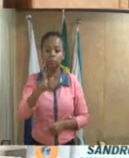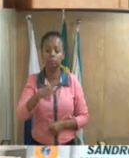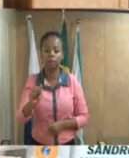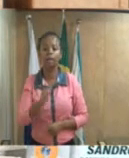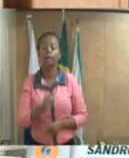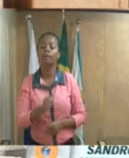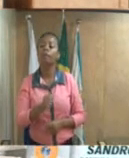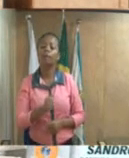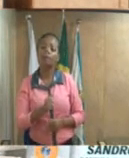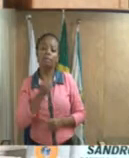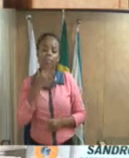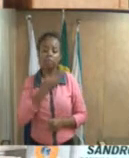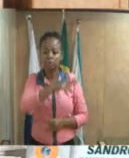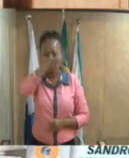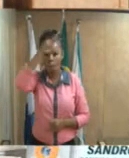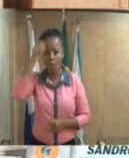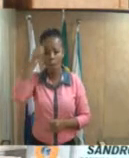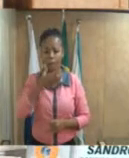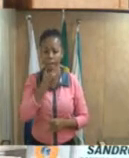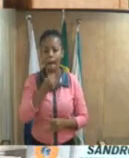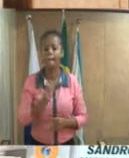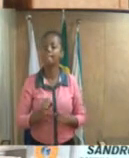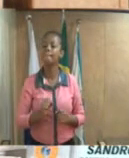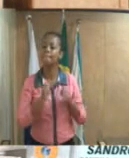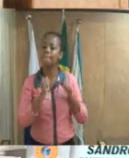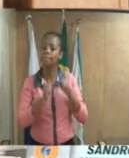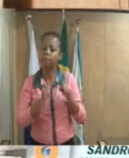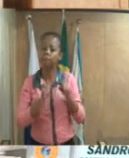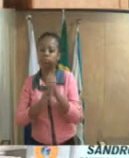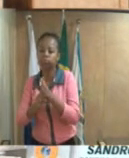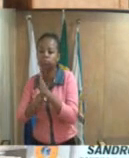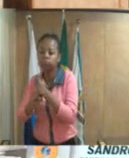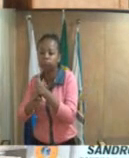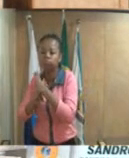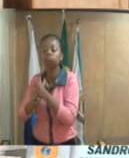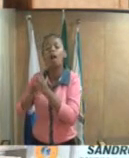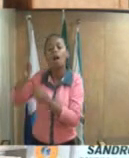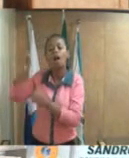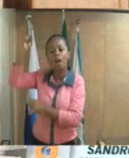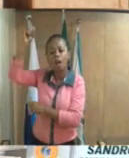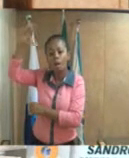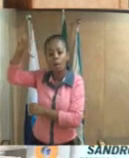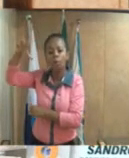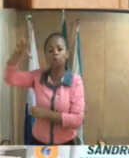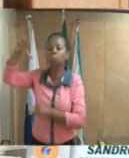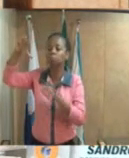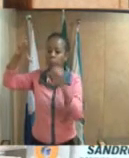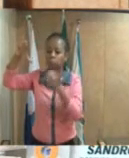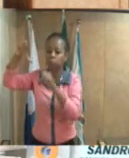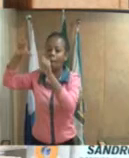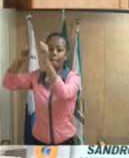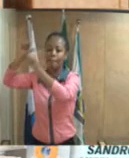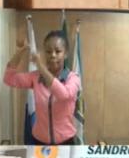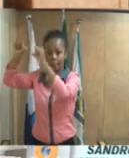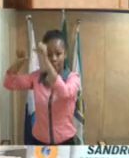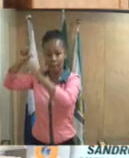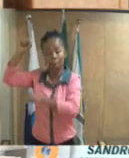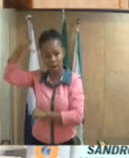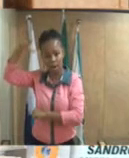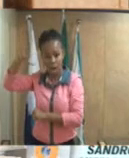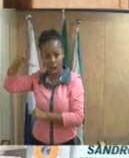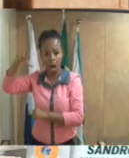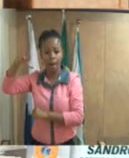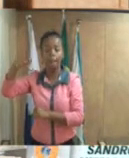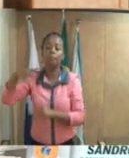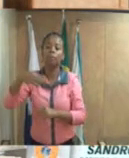solicitando ao excelentíssimo senhor prefeito a revisão da iluminação pública com troca das lâmpadas queimadas ao longo